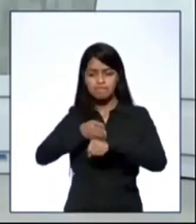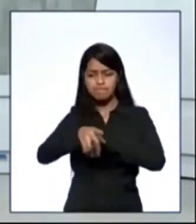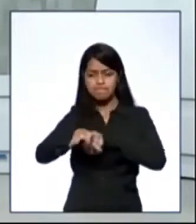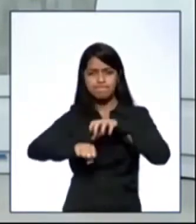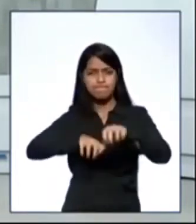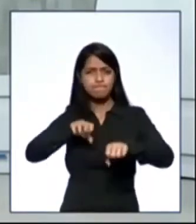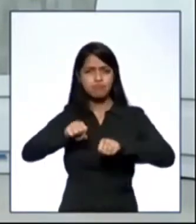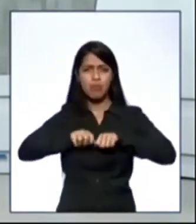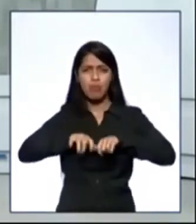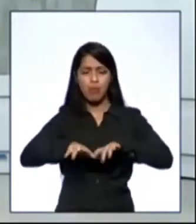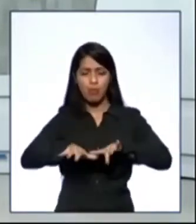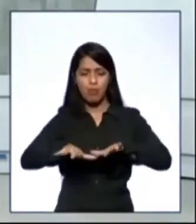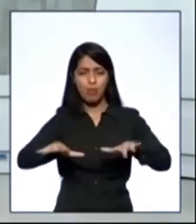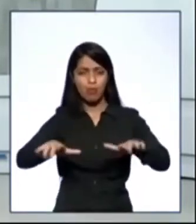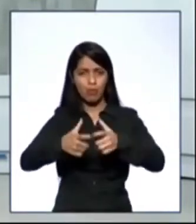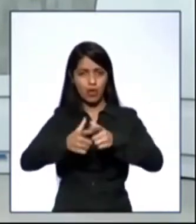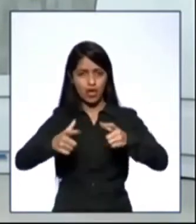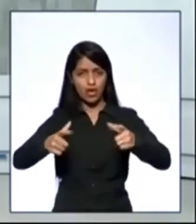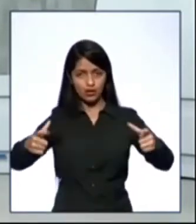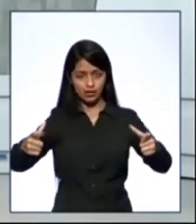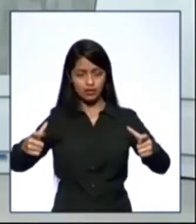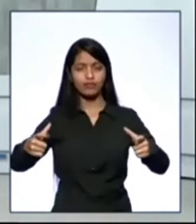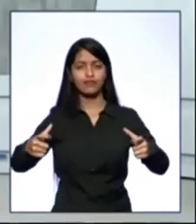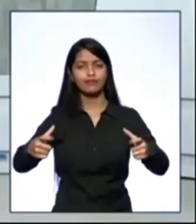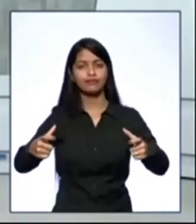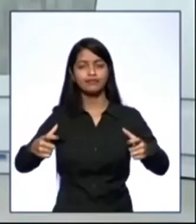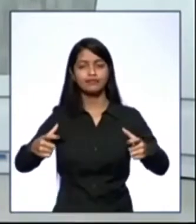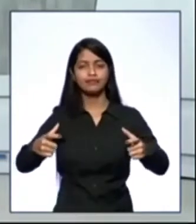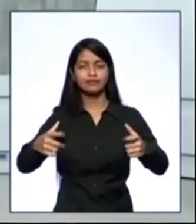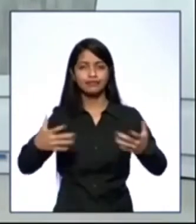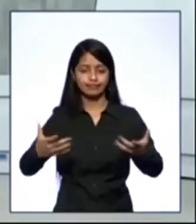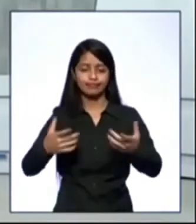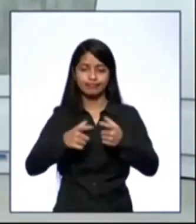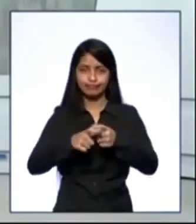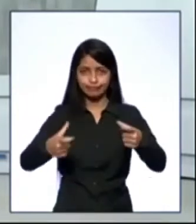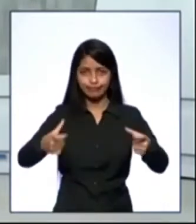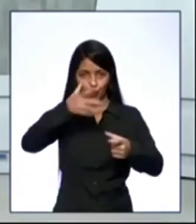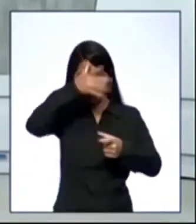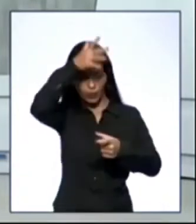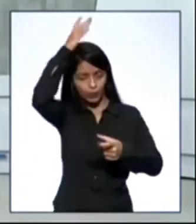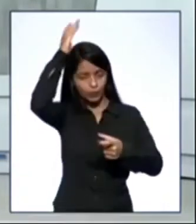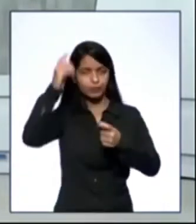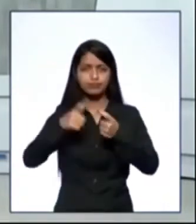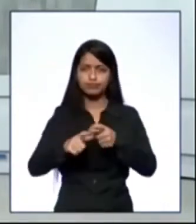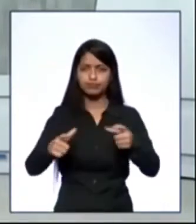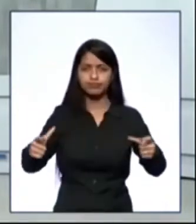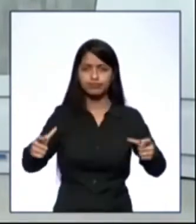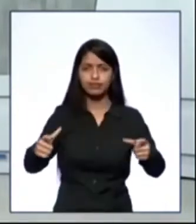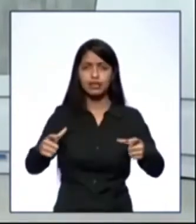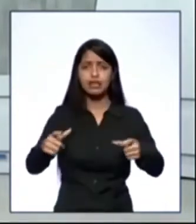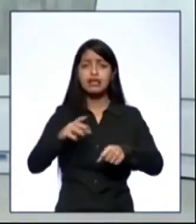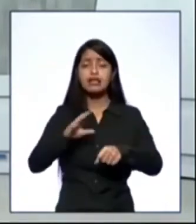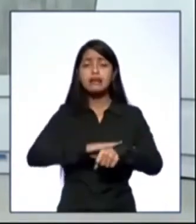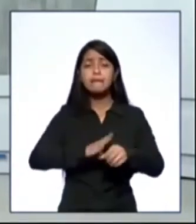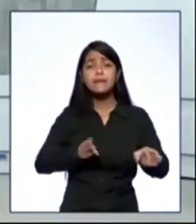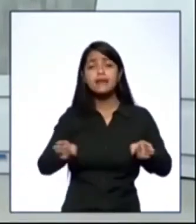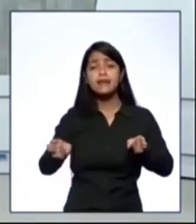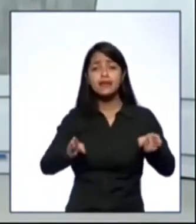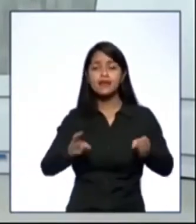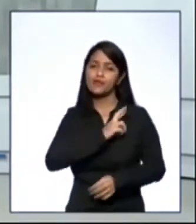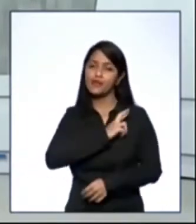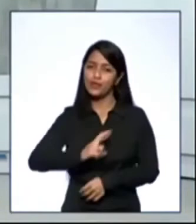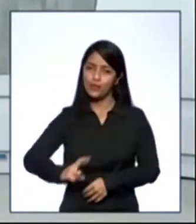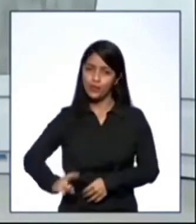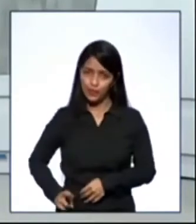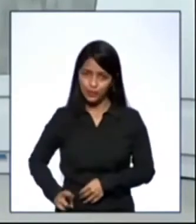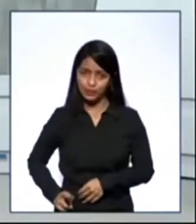o aumento de tamanho em Roma, né, o fato de que Roma vai crescer, isso acontece durante a República. Primeira